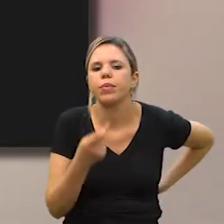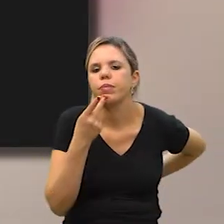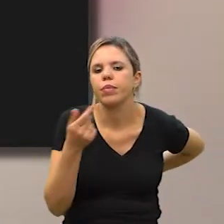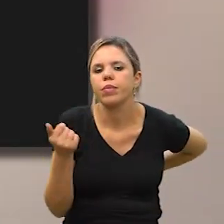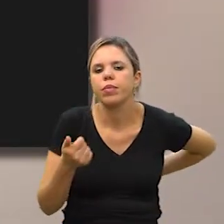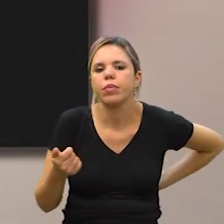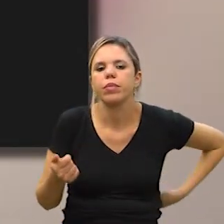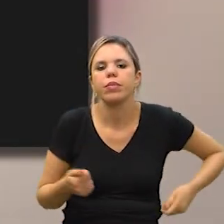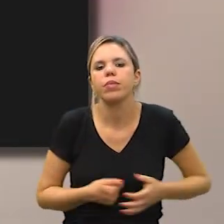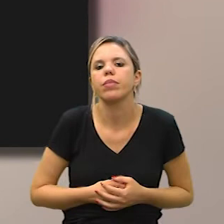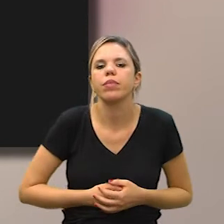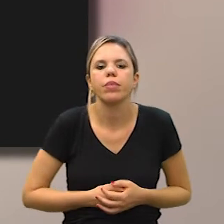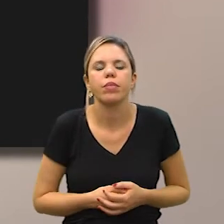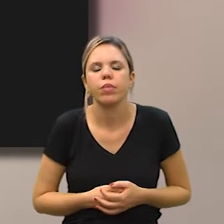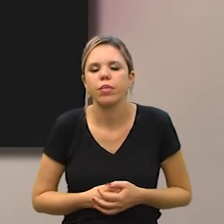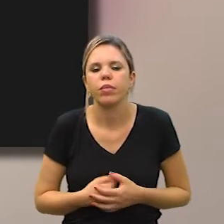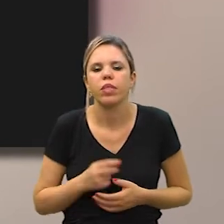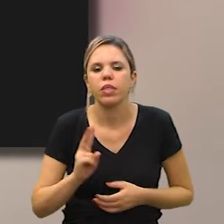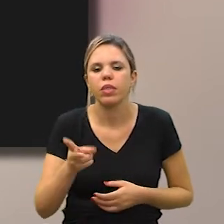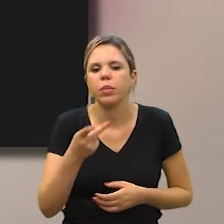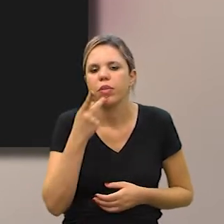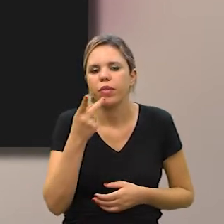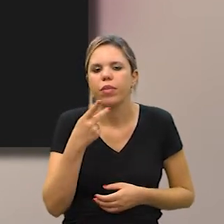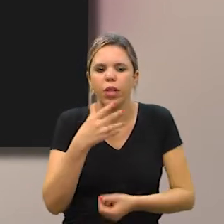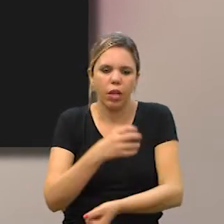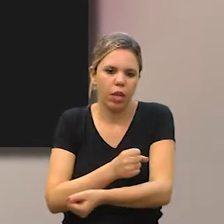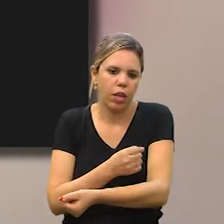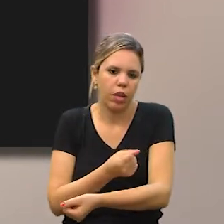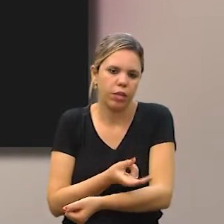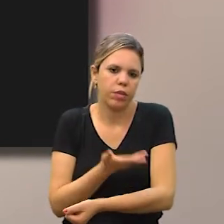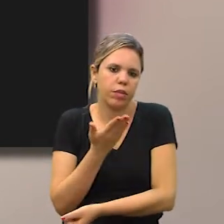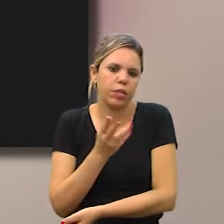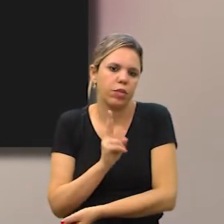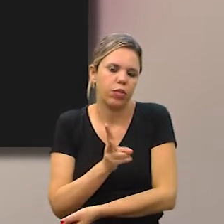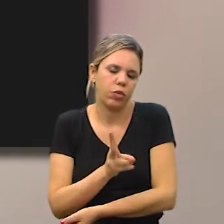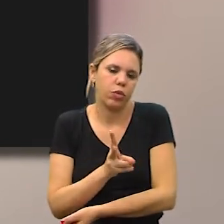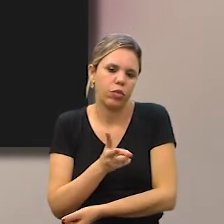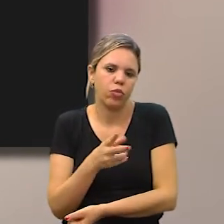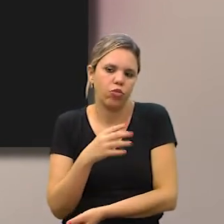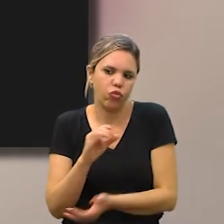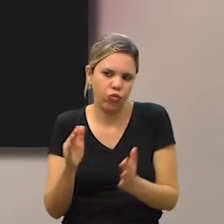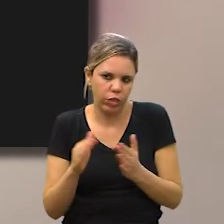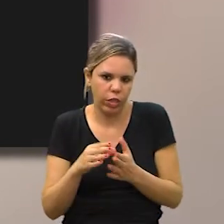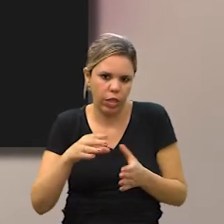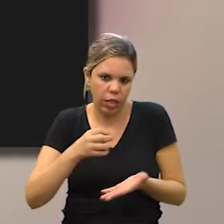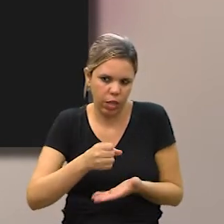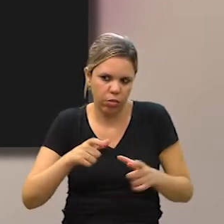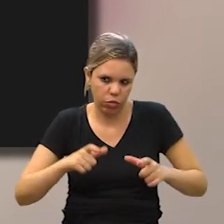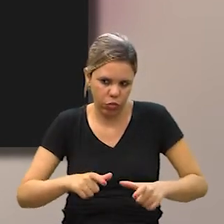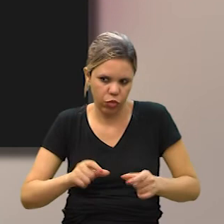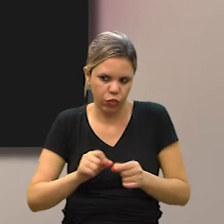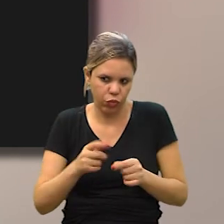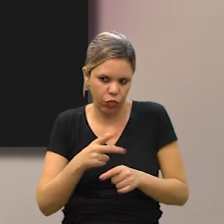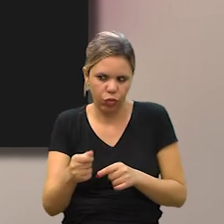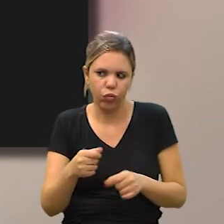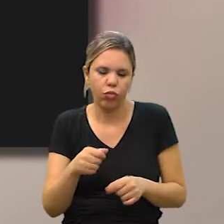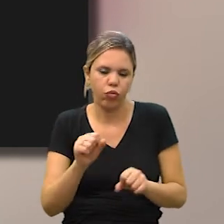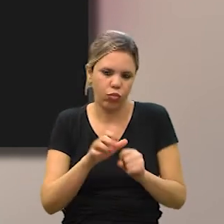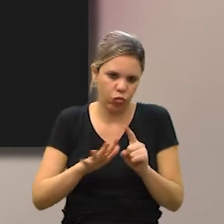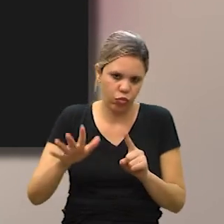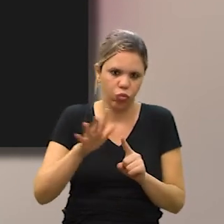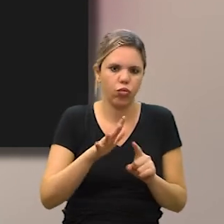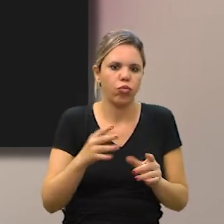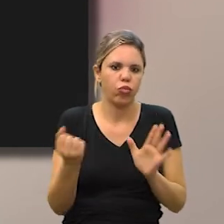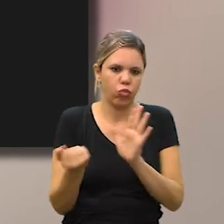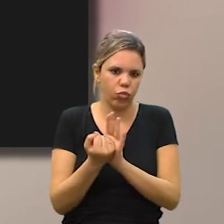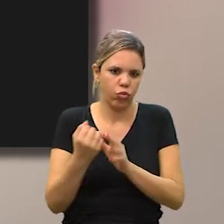o primeiro motivo que a gente tem que falar seria a pressão se tiver um aparelho em casa um aparelho o lado pela